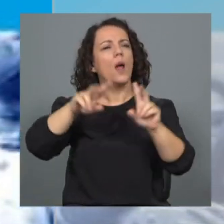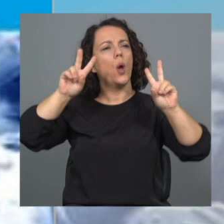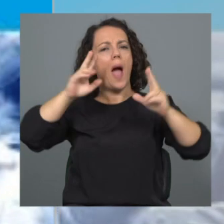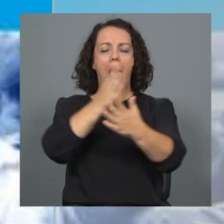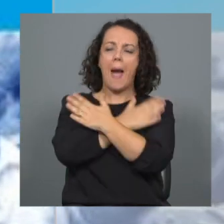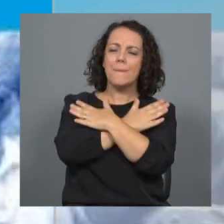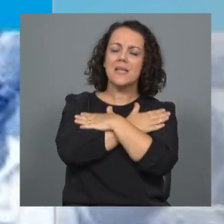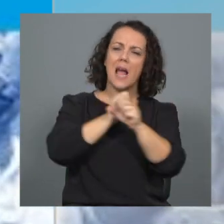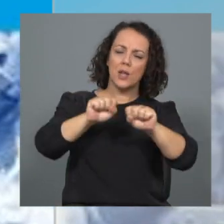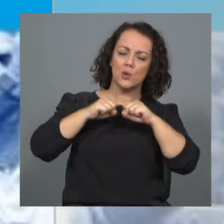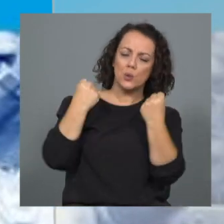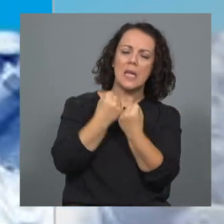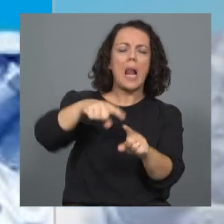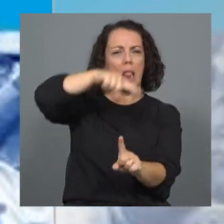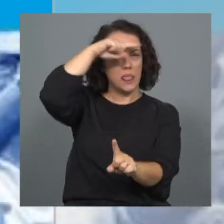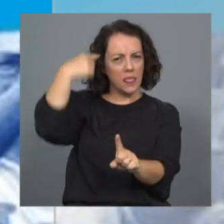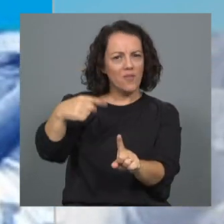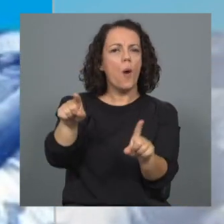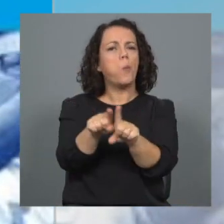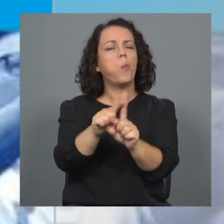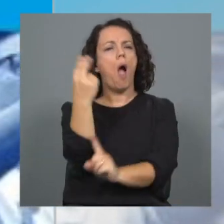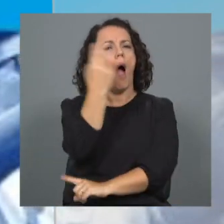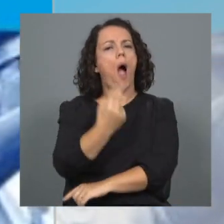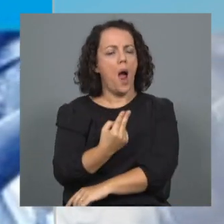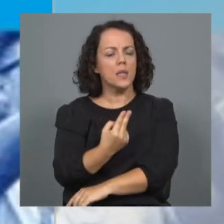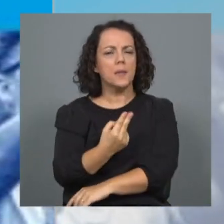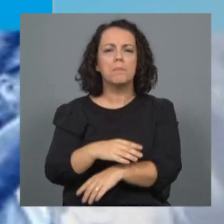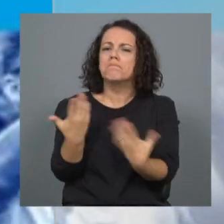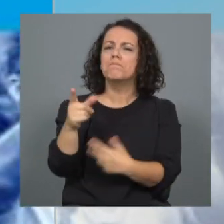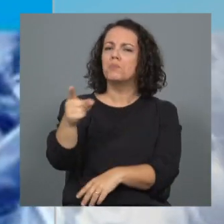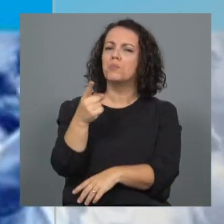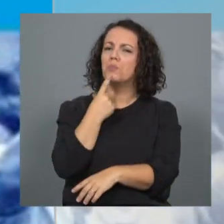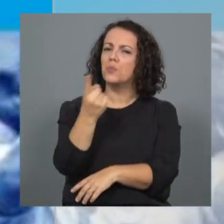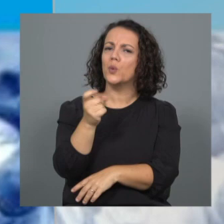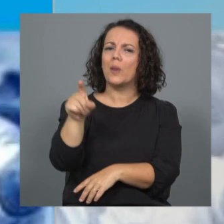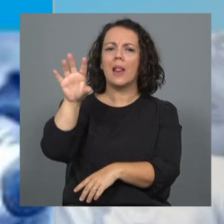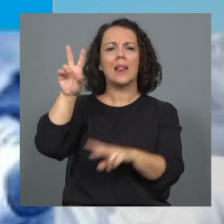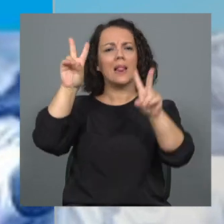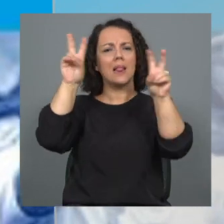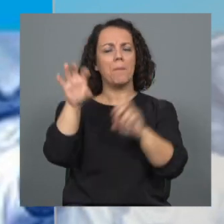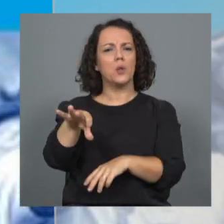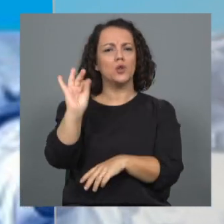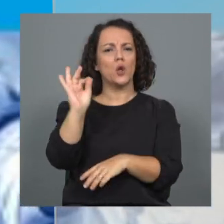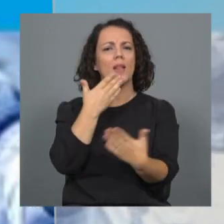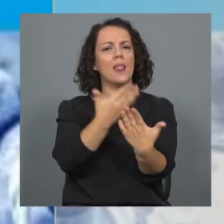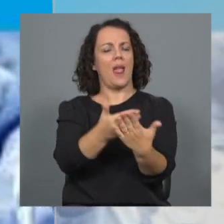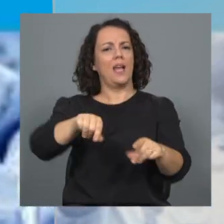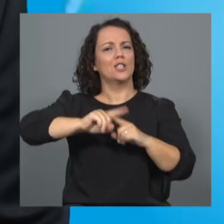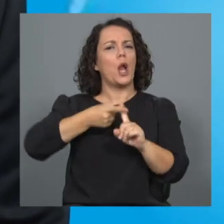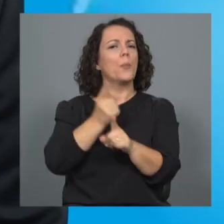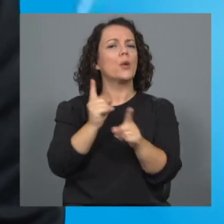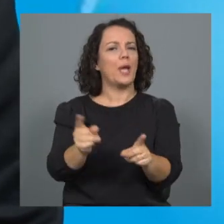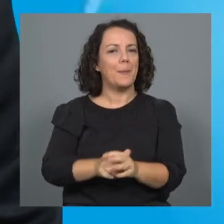social. Como é que surge este tema e porquê é que acharam oportuno esta temática para esta Praça Central?